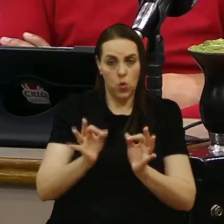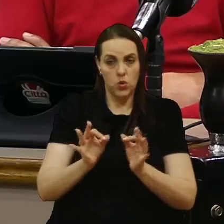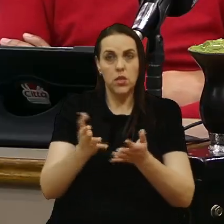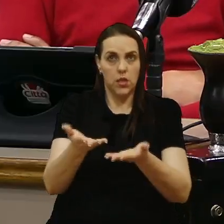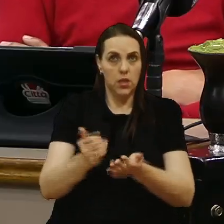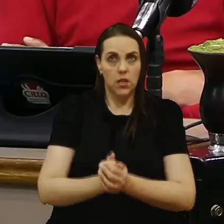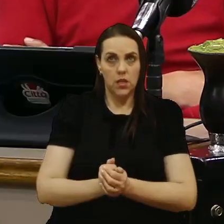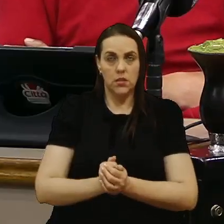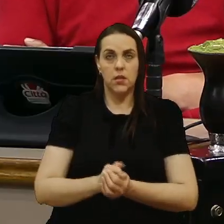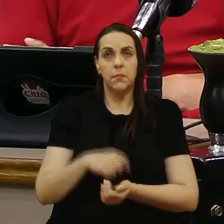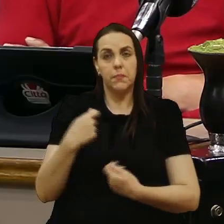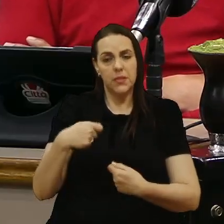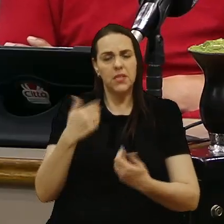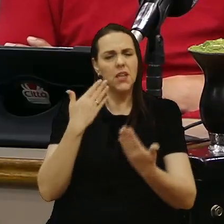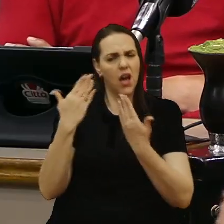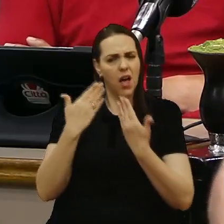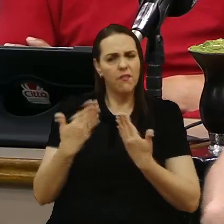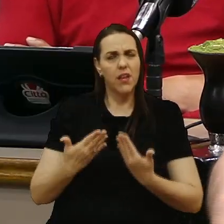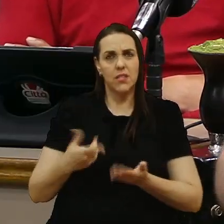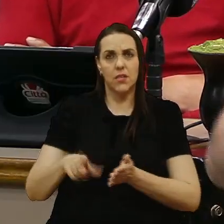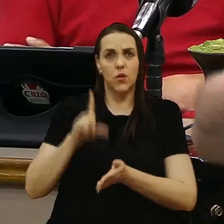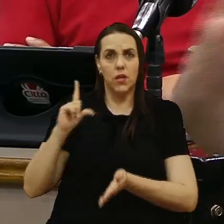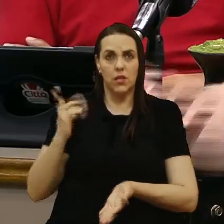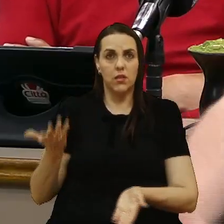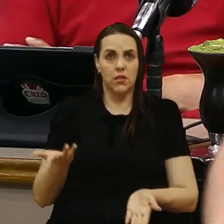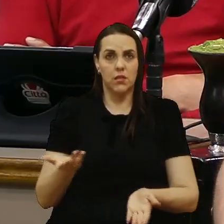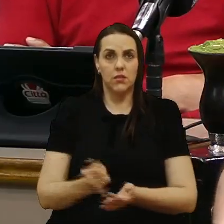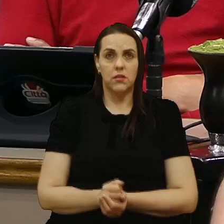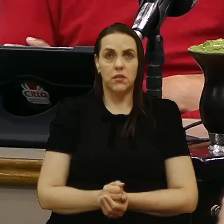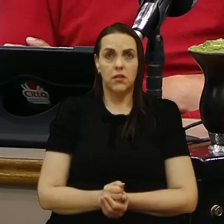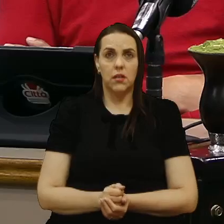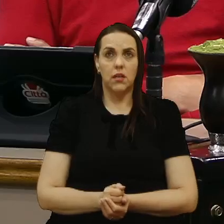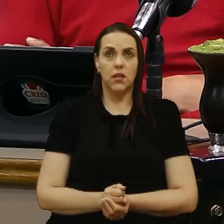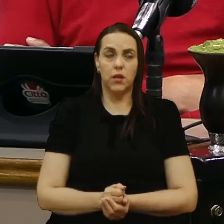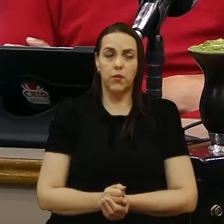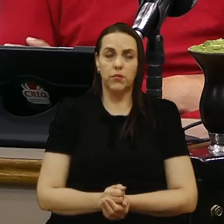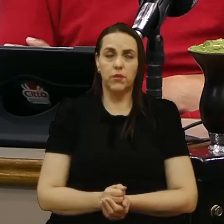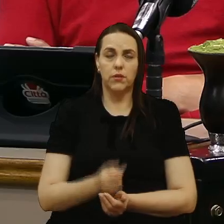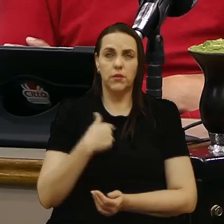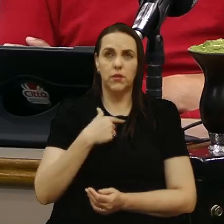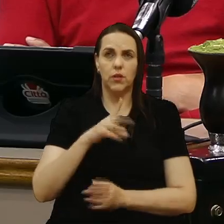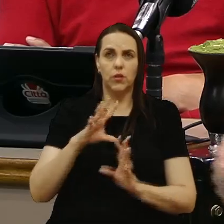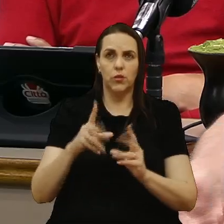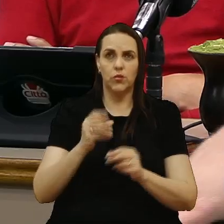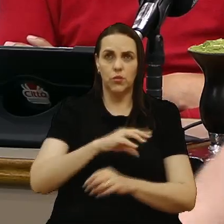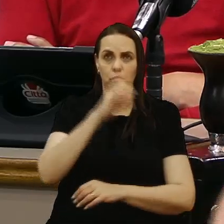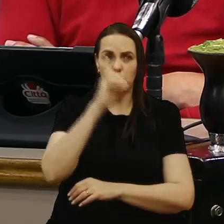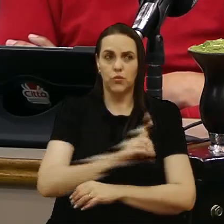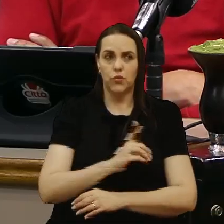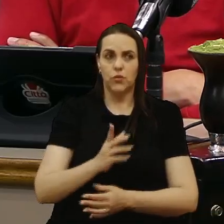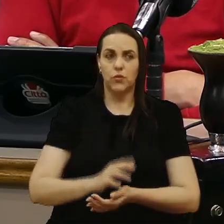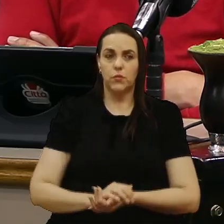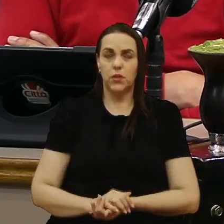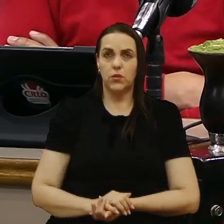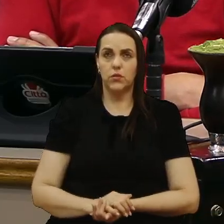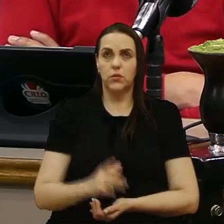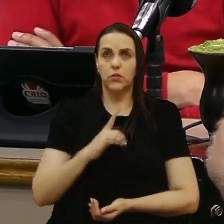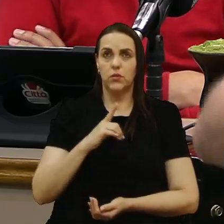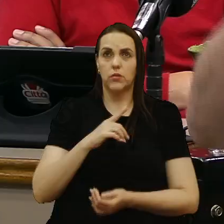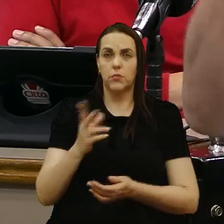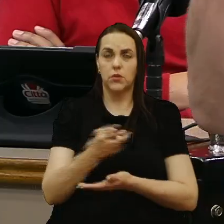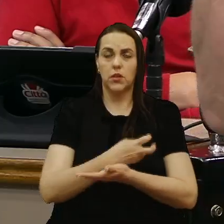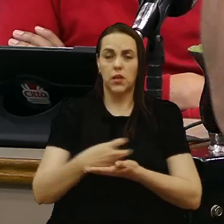mas tem que ser avaliado antes, Porque senão, como todo mundo tem o direito de fazer um pedido de